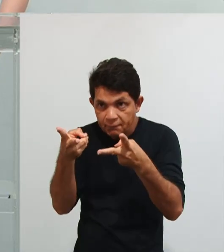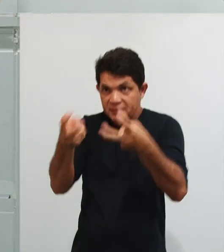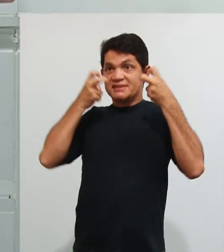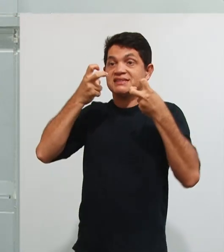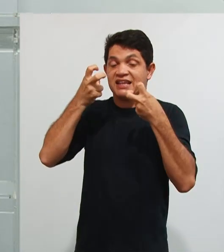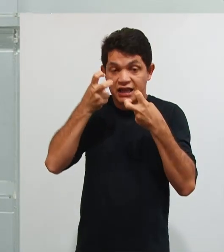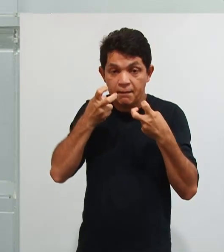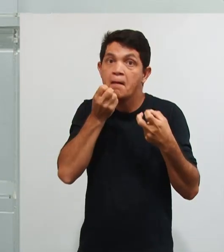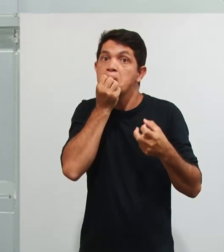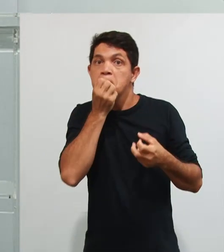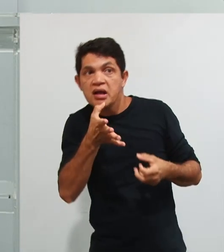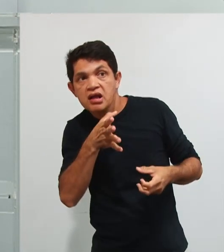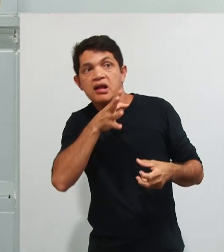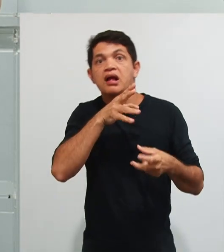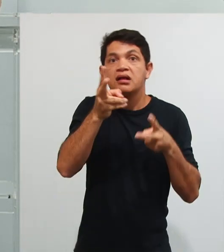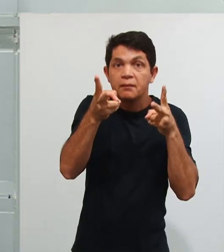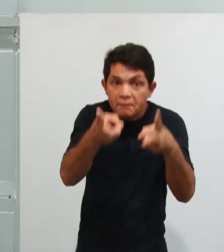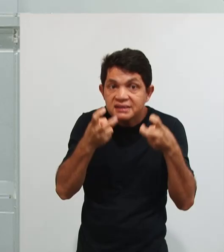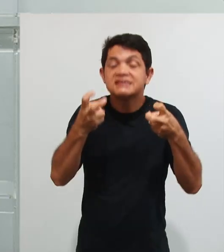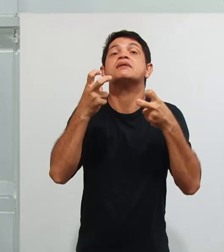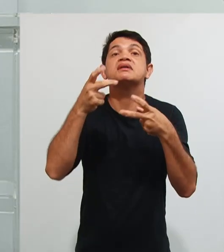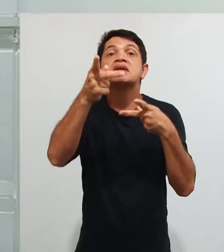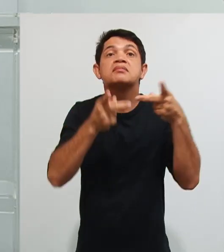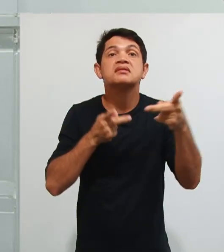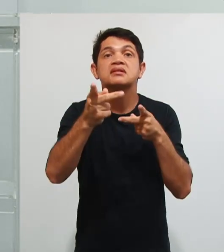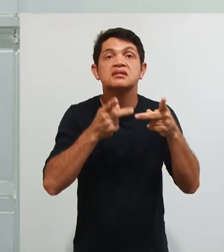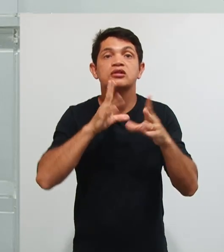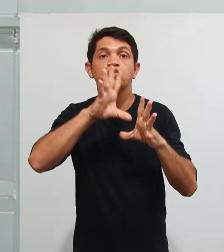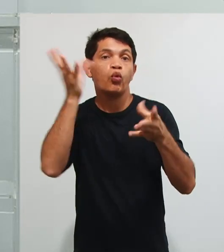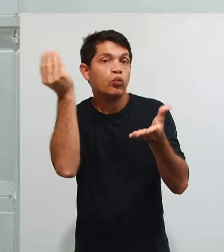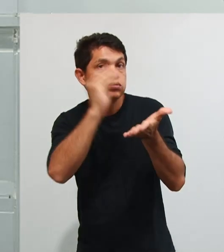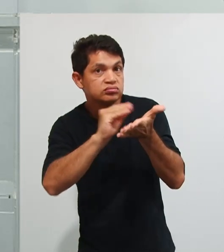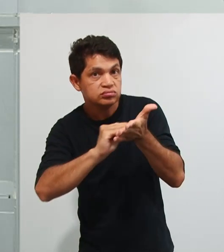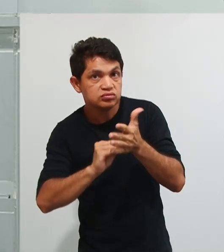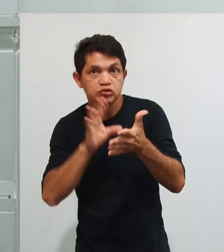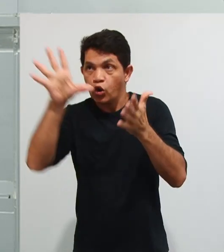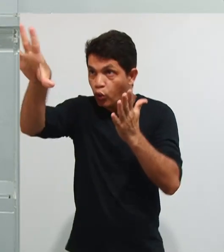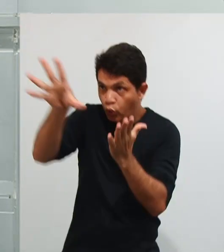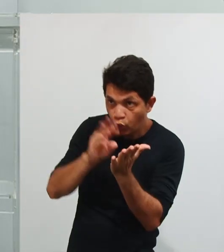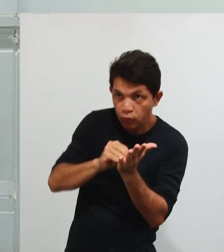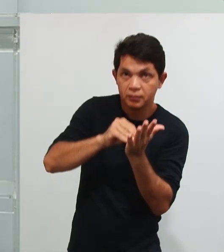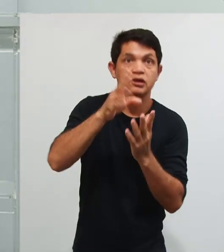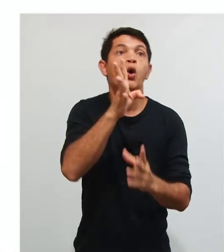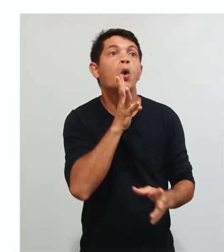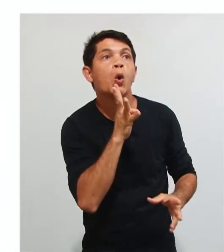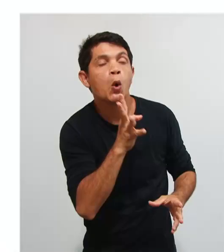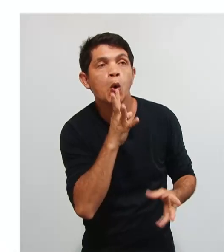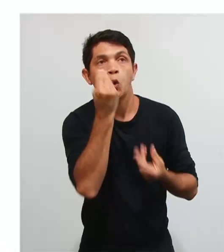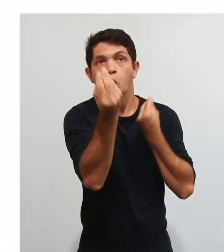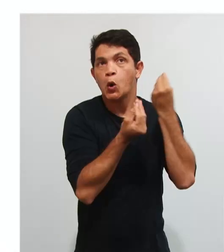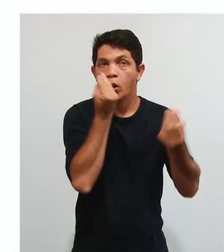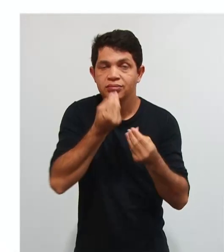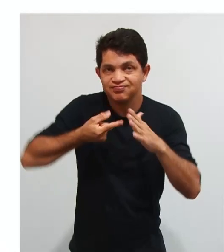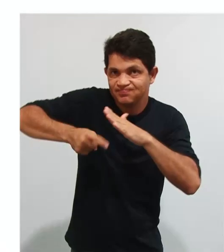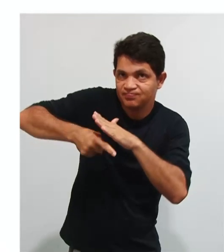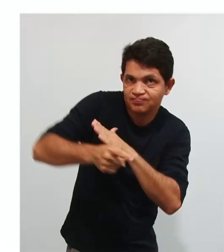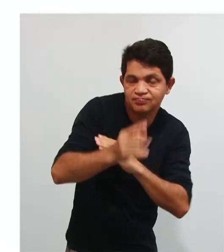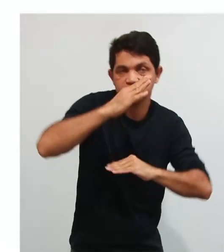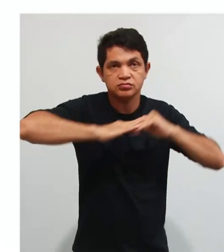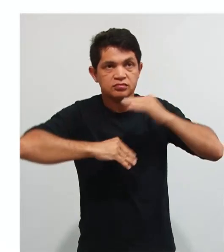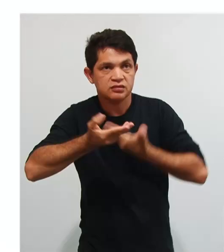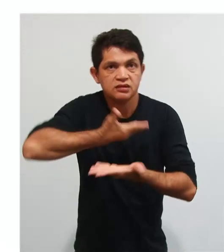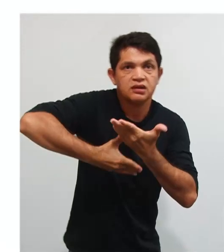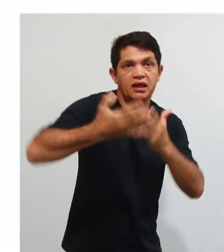Perceba, planejar é me apropriar de um conhecimento imaginado